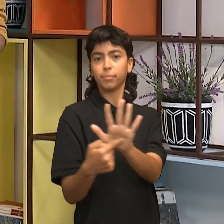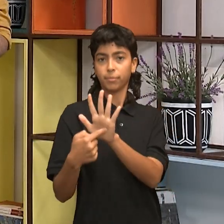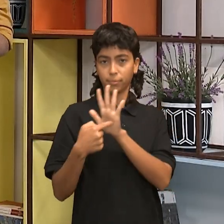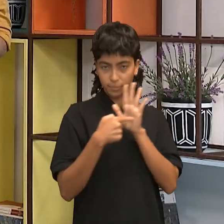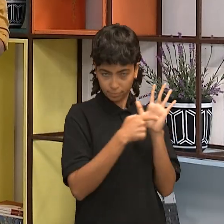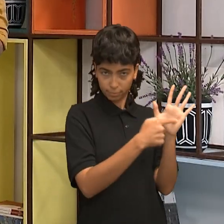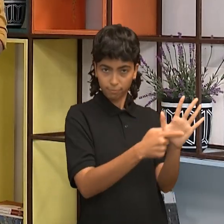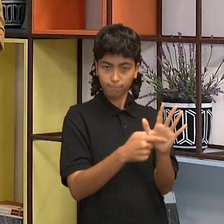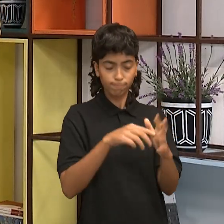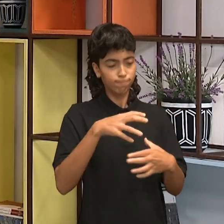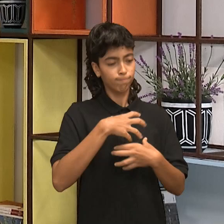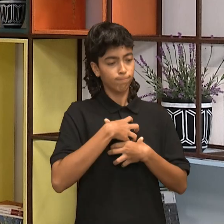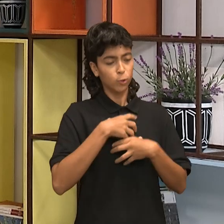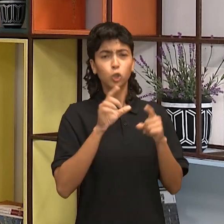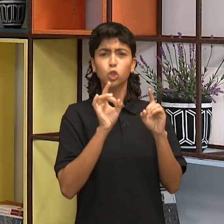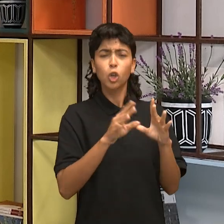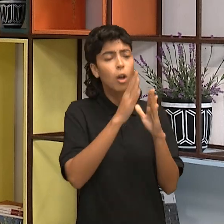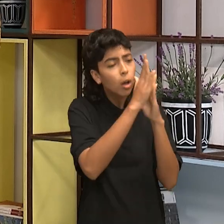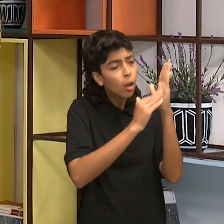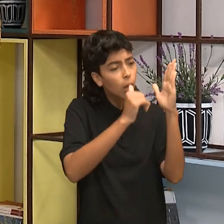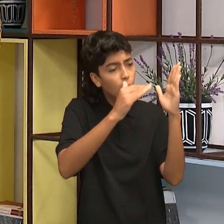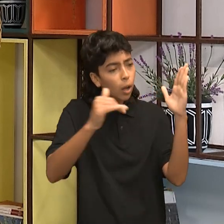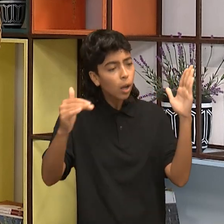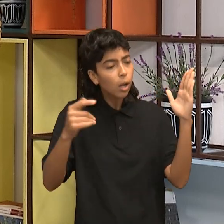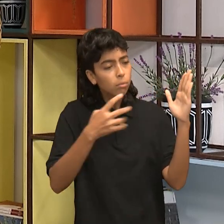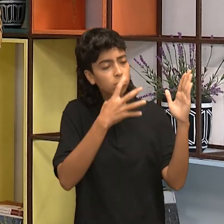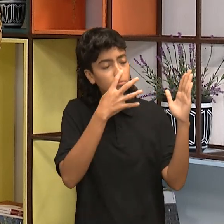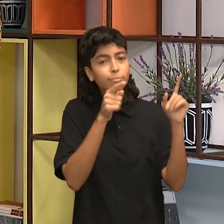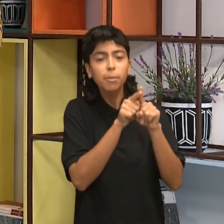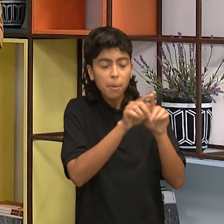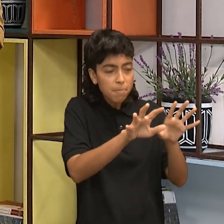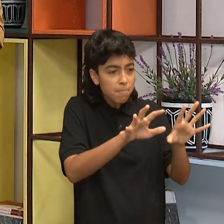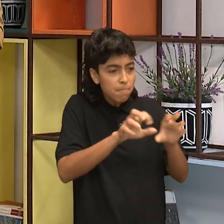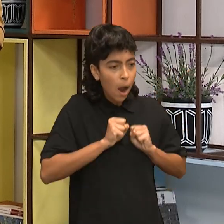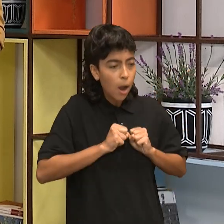além da contemplação estética. A visitação é gratuita e pode ser